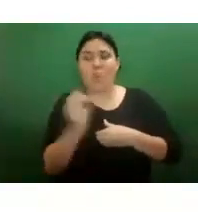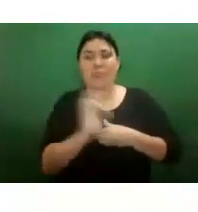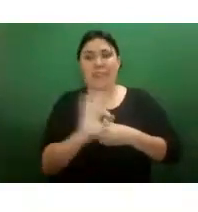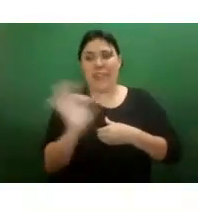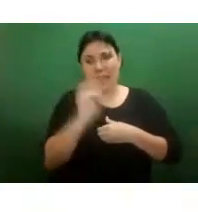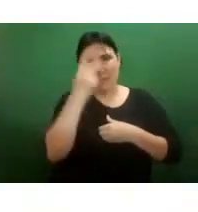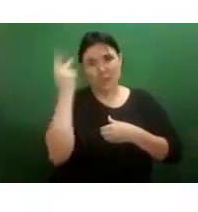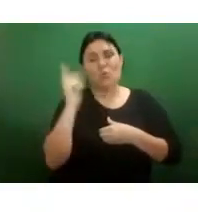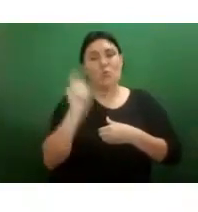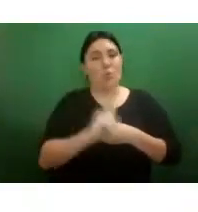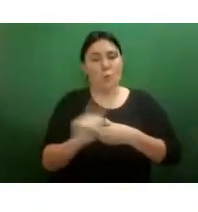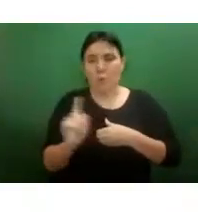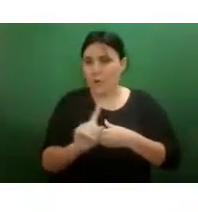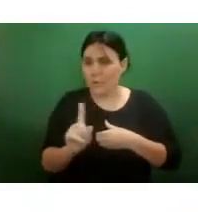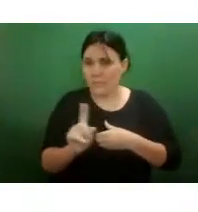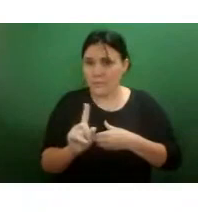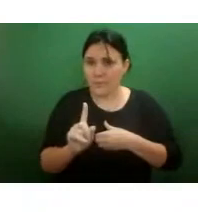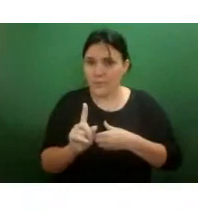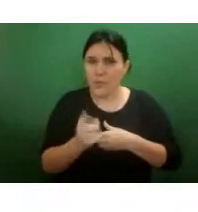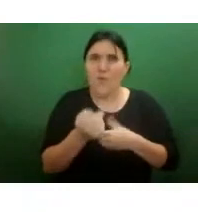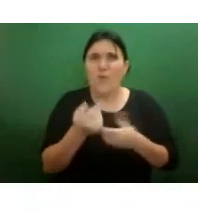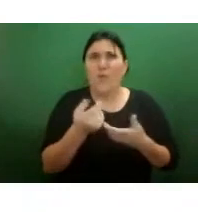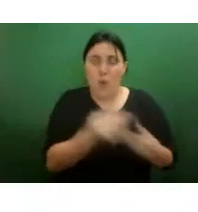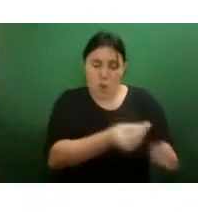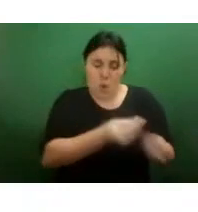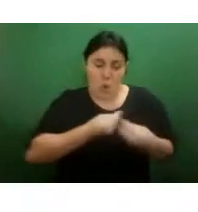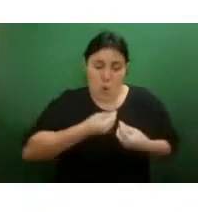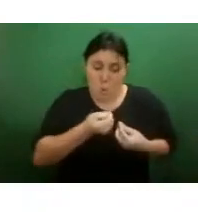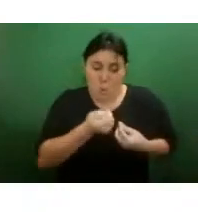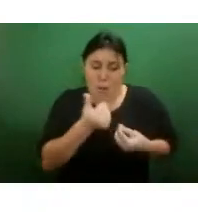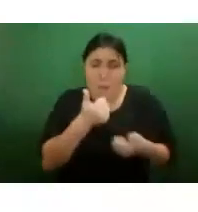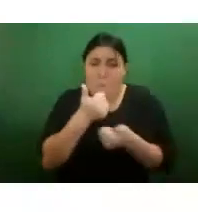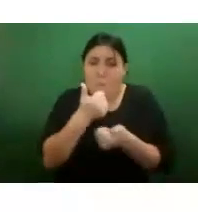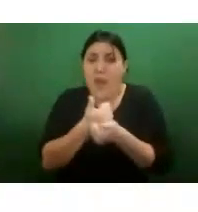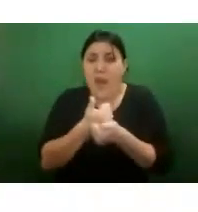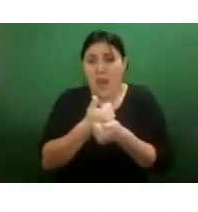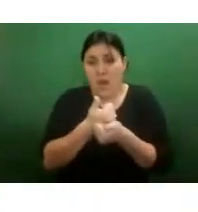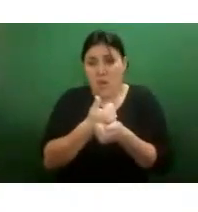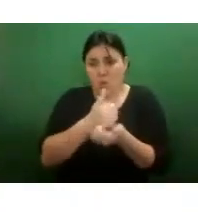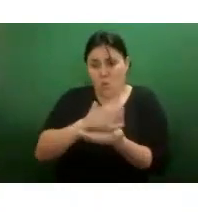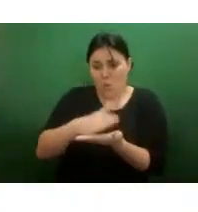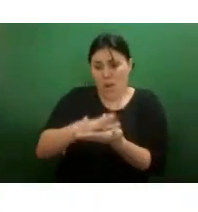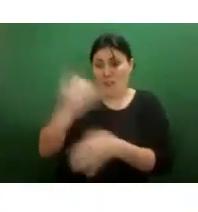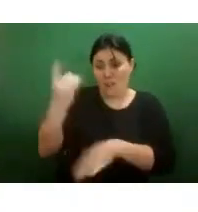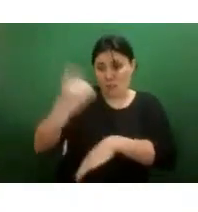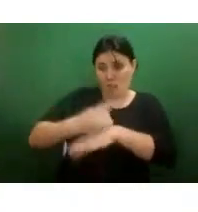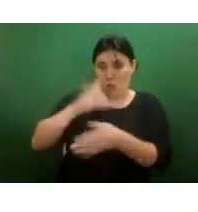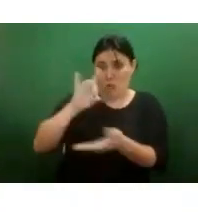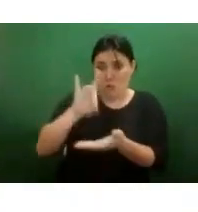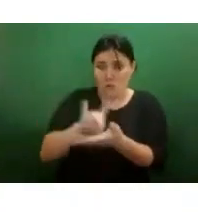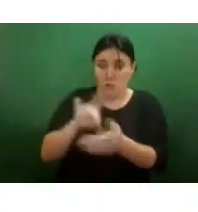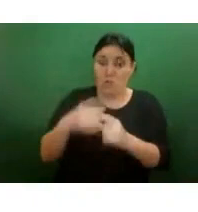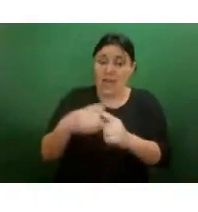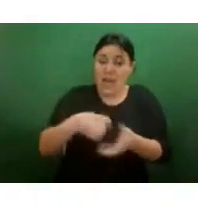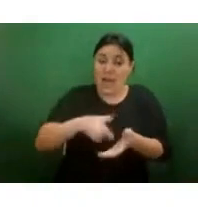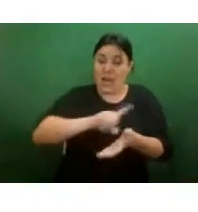assim quase perto do carnaval. Então, antes disso, a gente já tinha